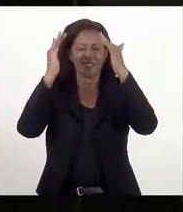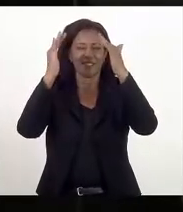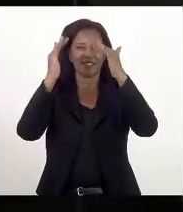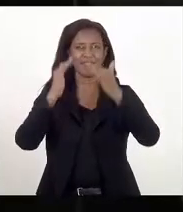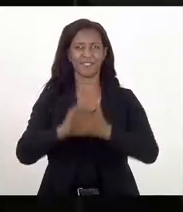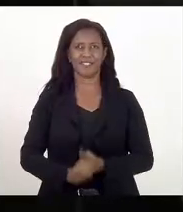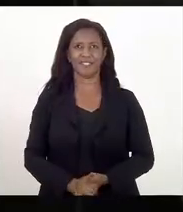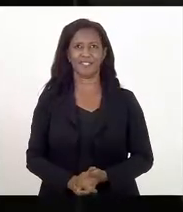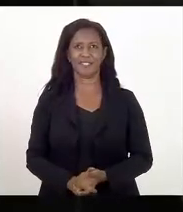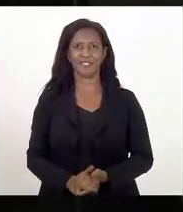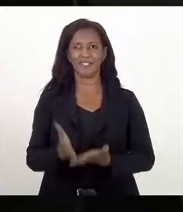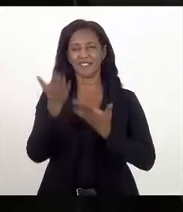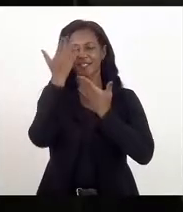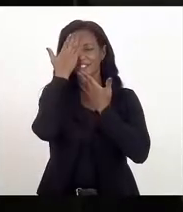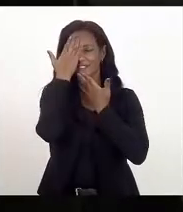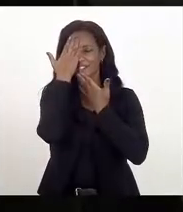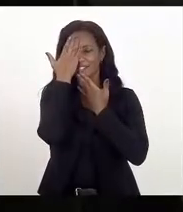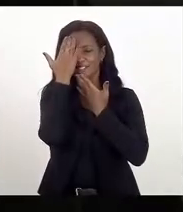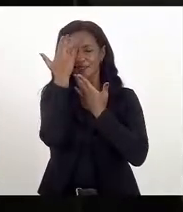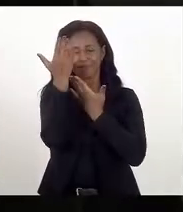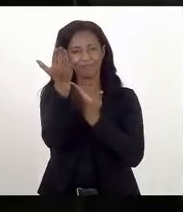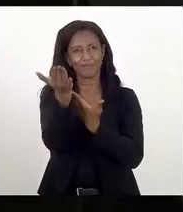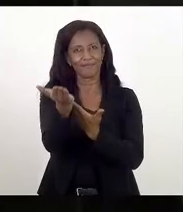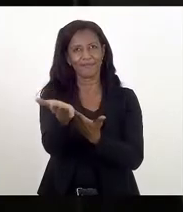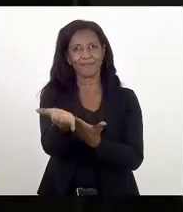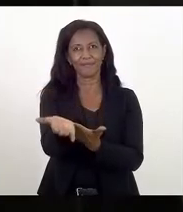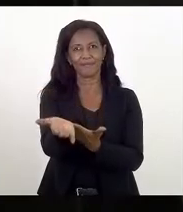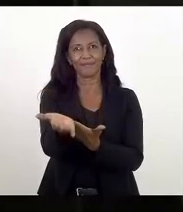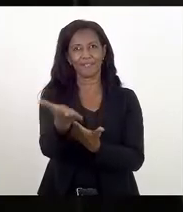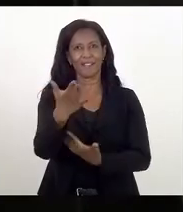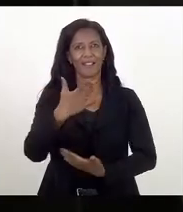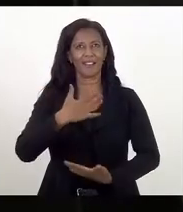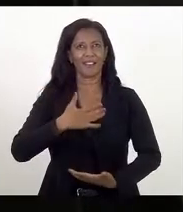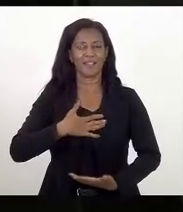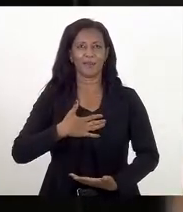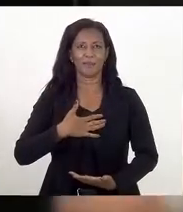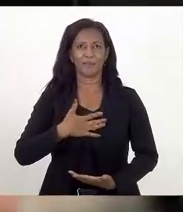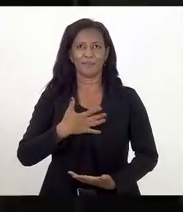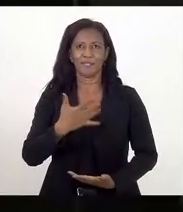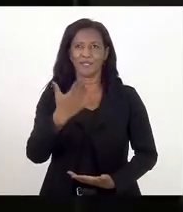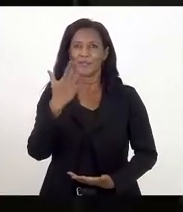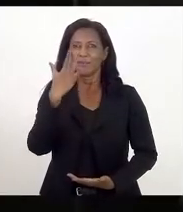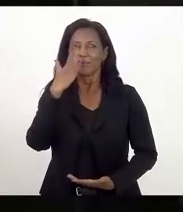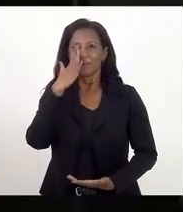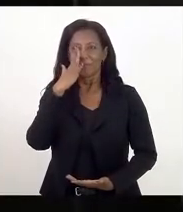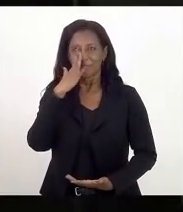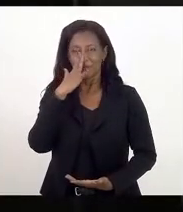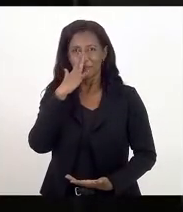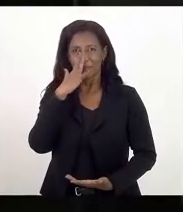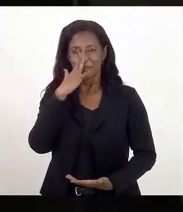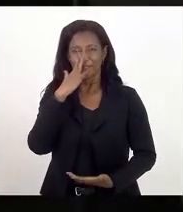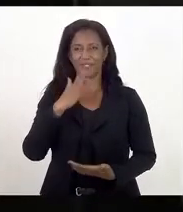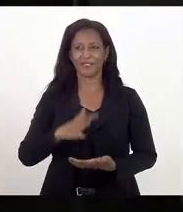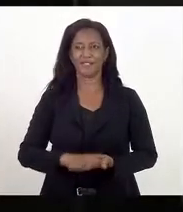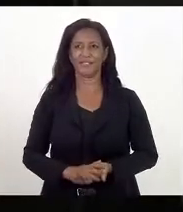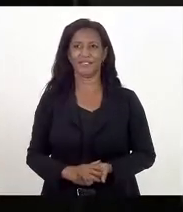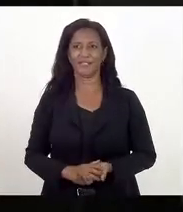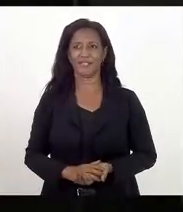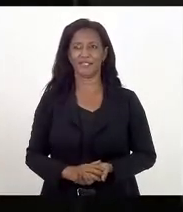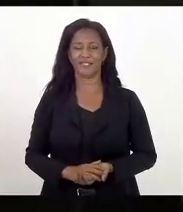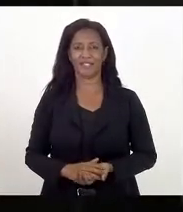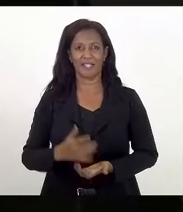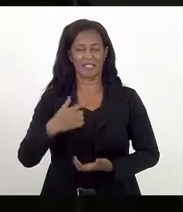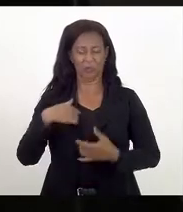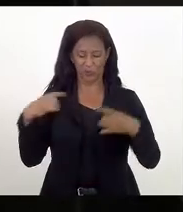o meu agradecimento, a minha admiração, que hoje estou destilado como